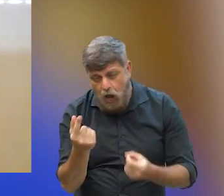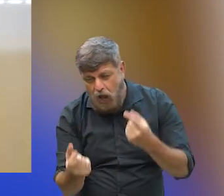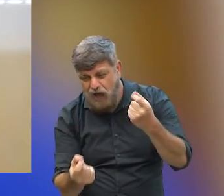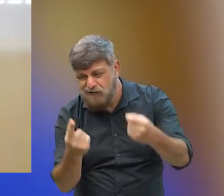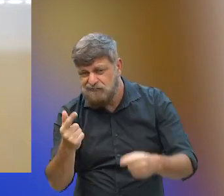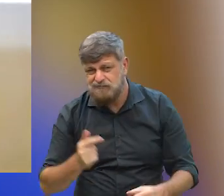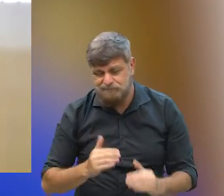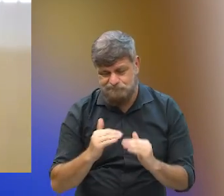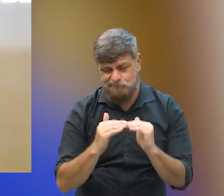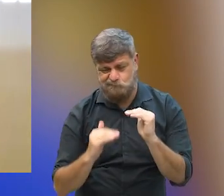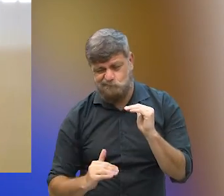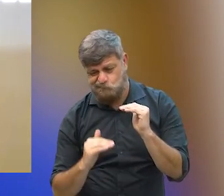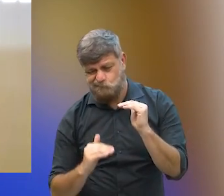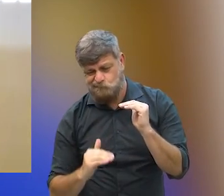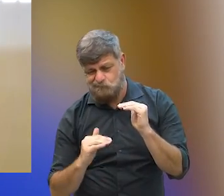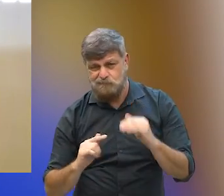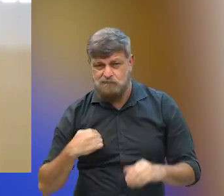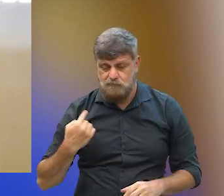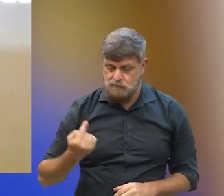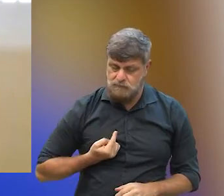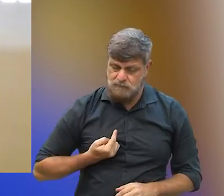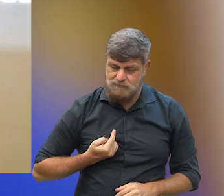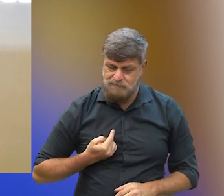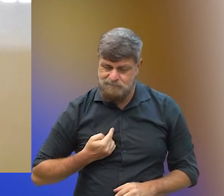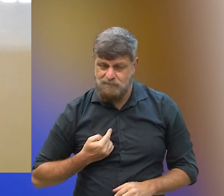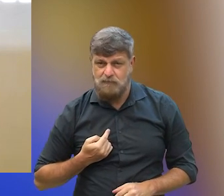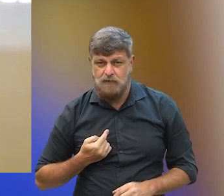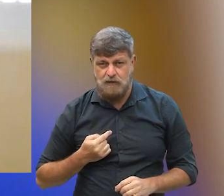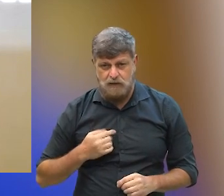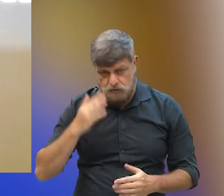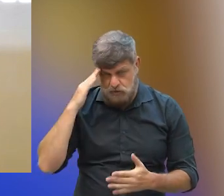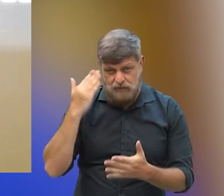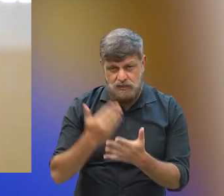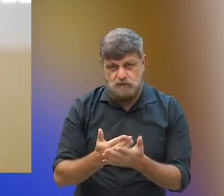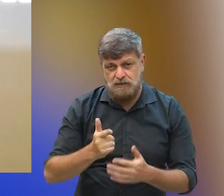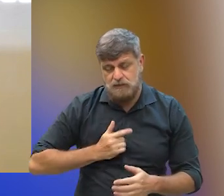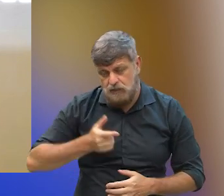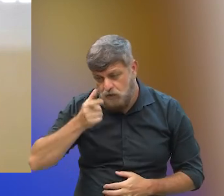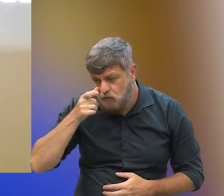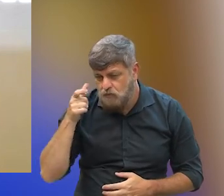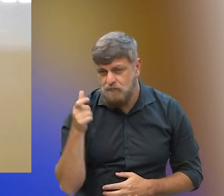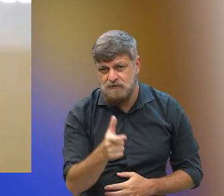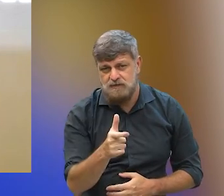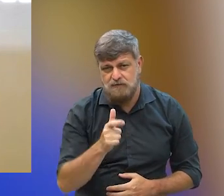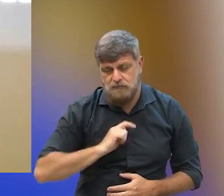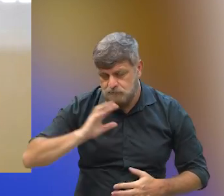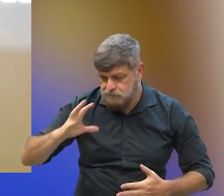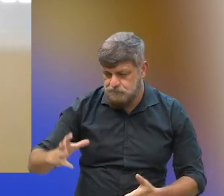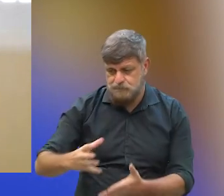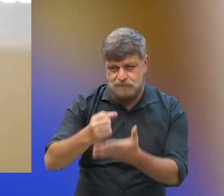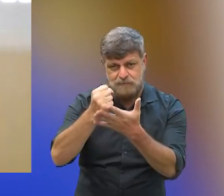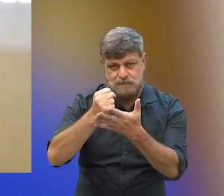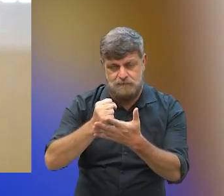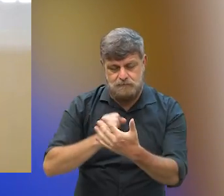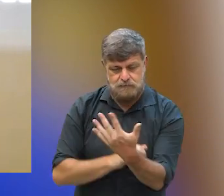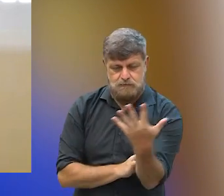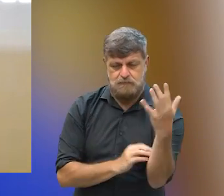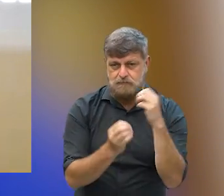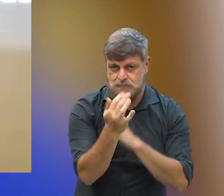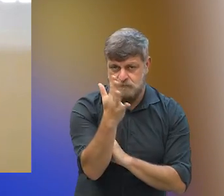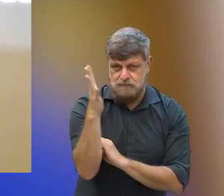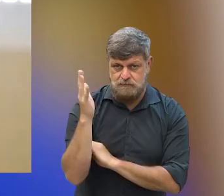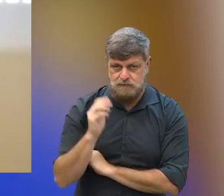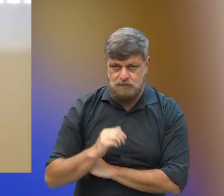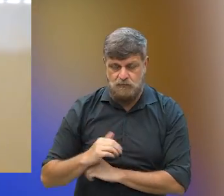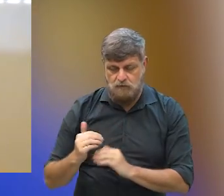não tão desejado, a tendência que a gente tem observado é de recuperação das nossas matas, e